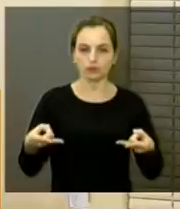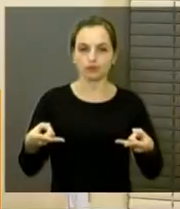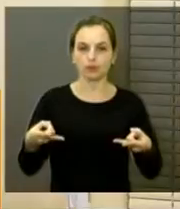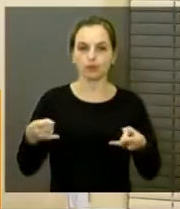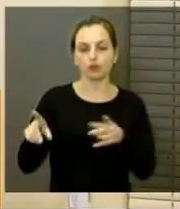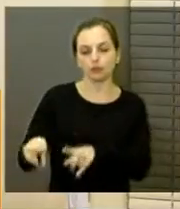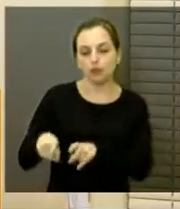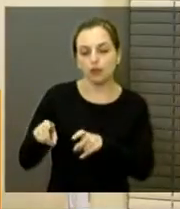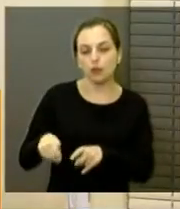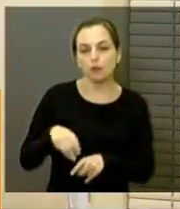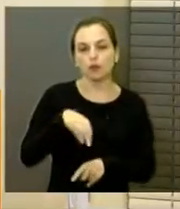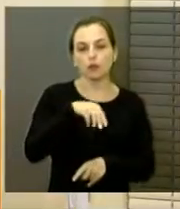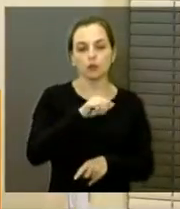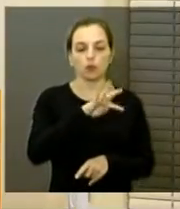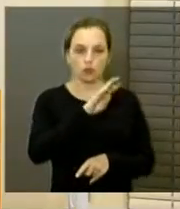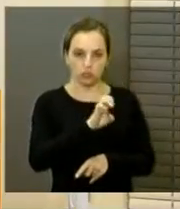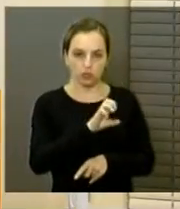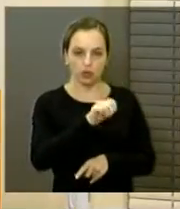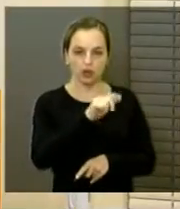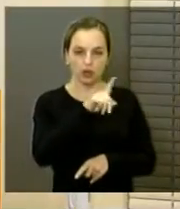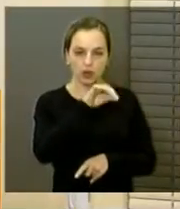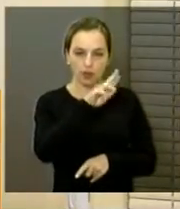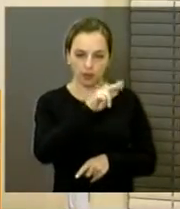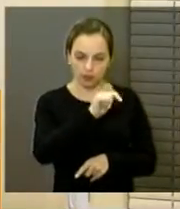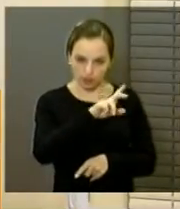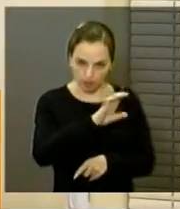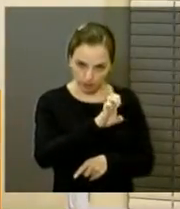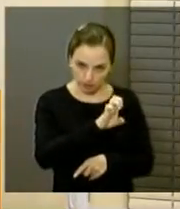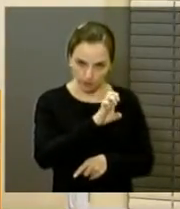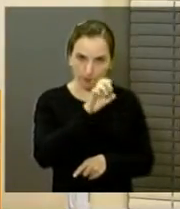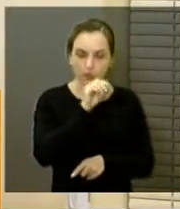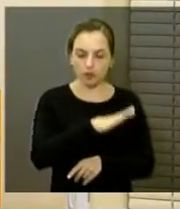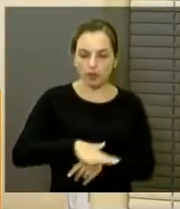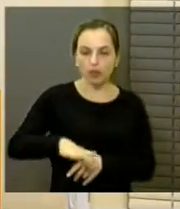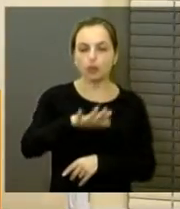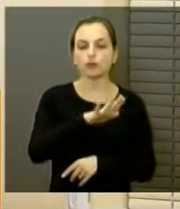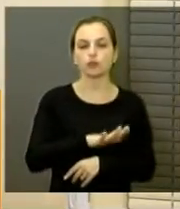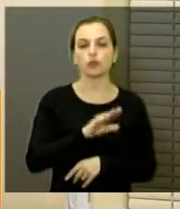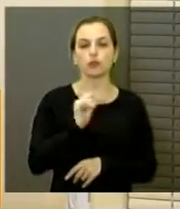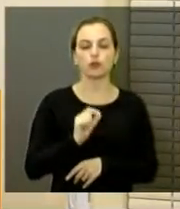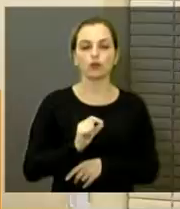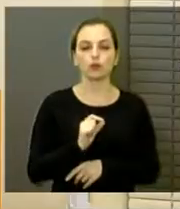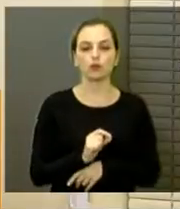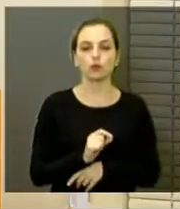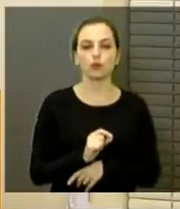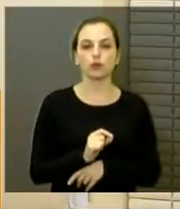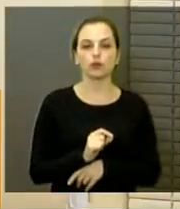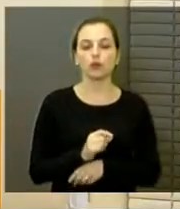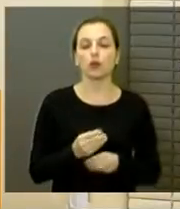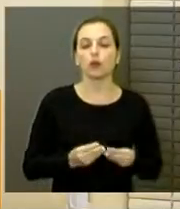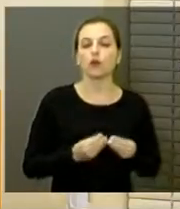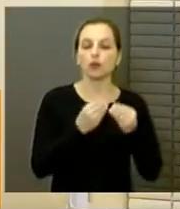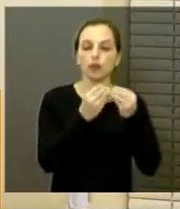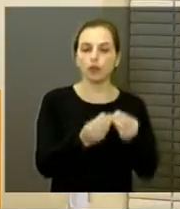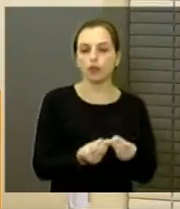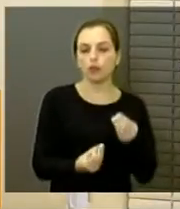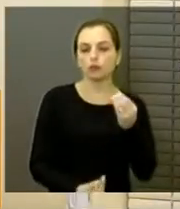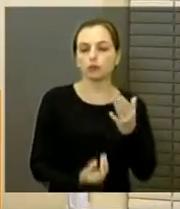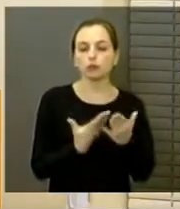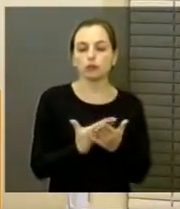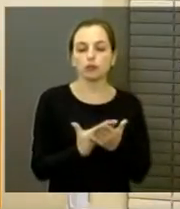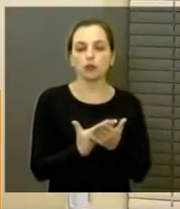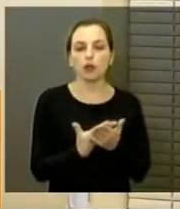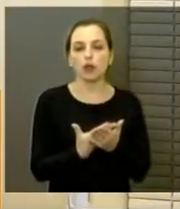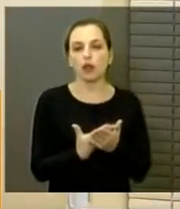que é o órgão responsável pelo assentamento do Monte Alegre na nossa região, e levamos para eles os fatos ocorridos, onde